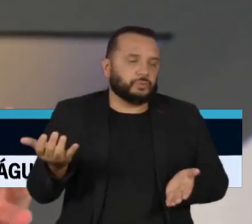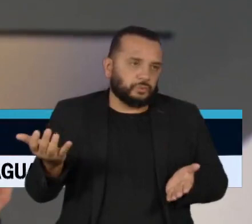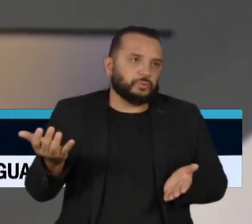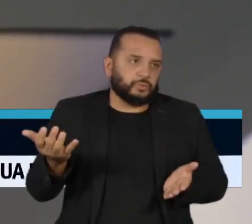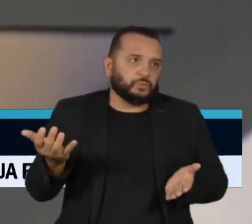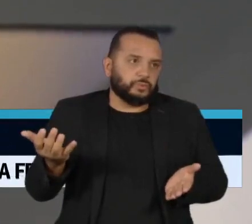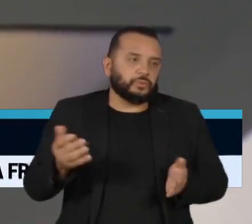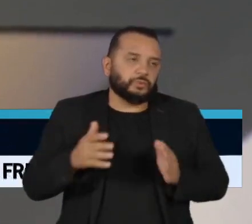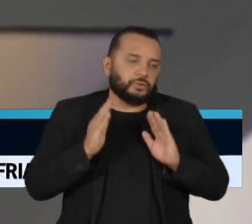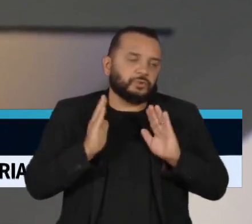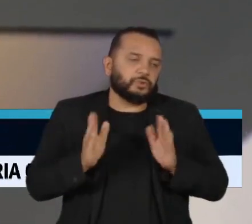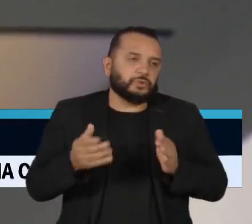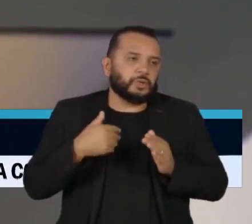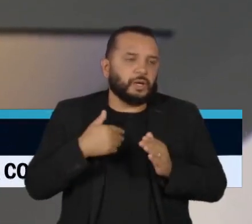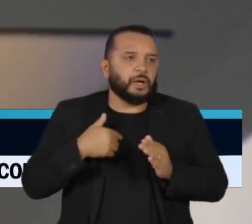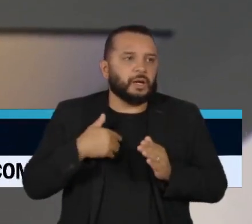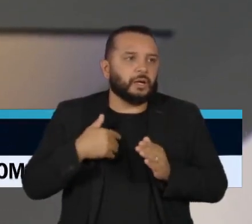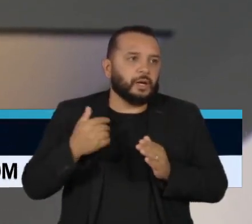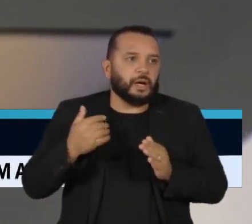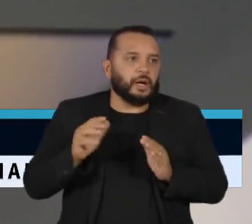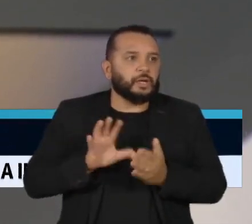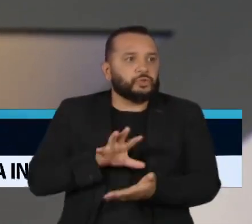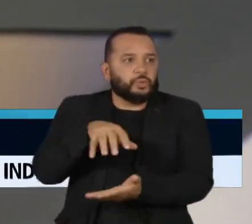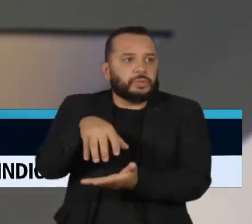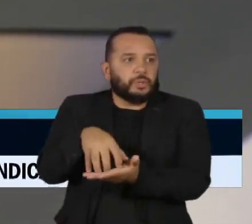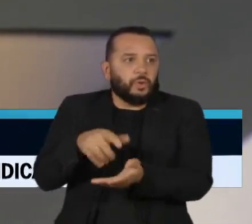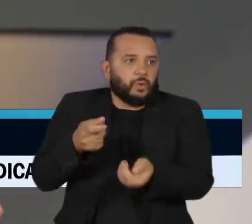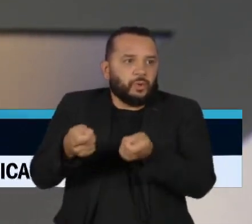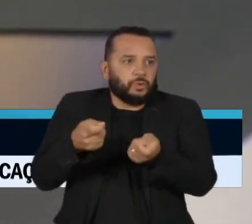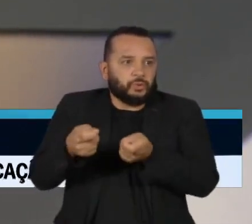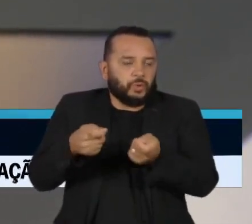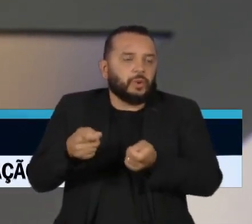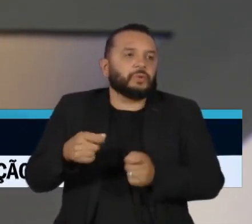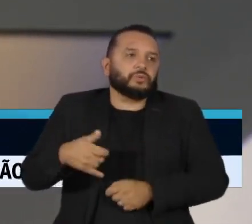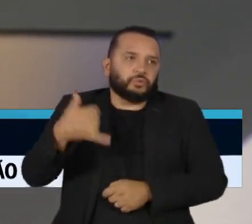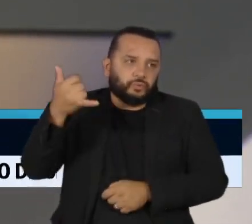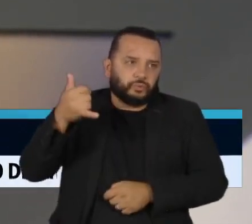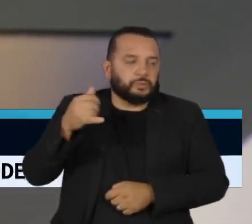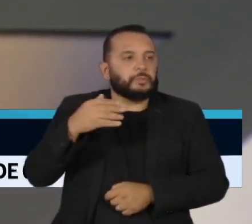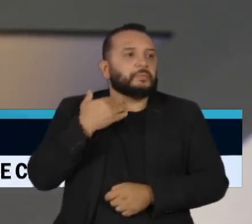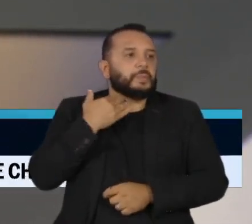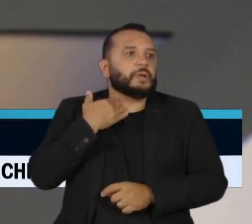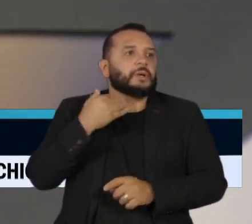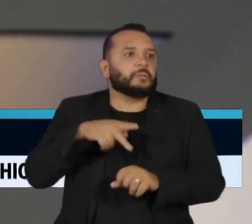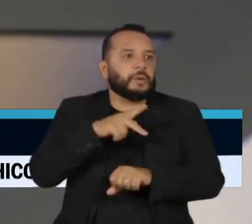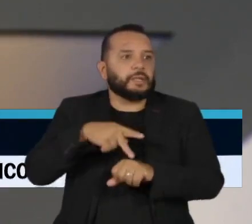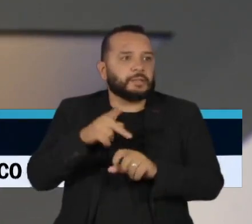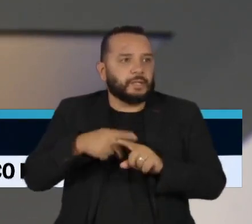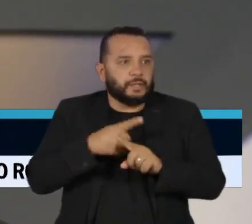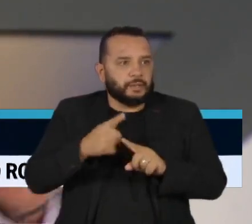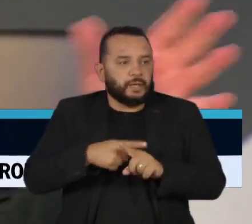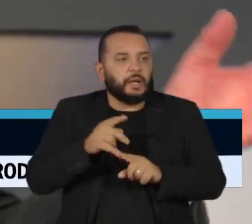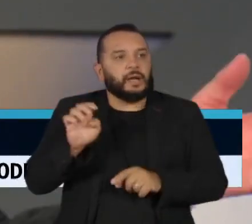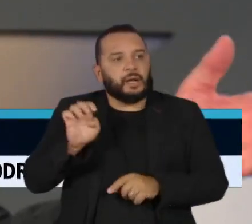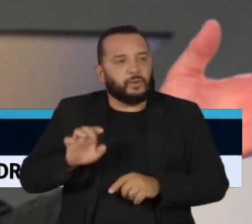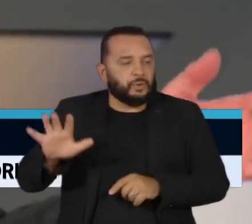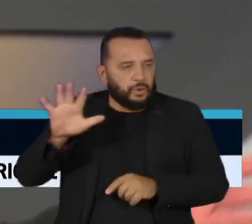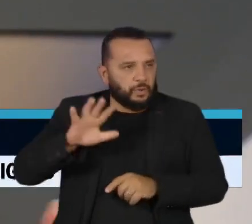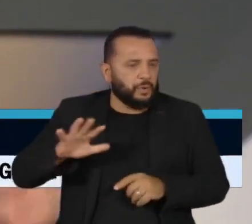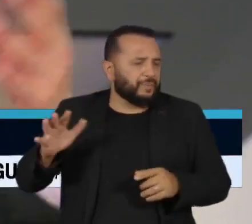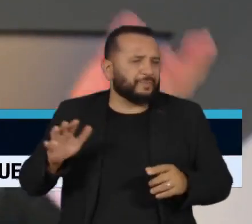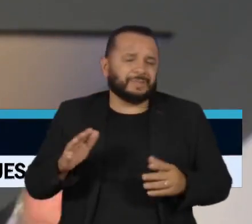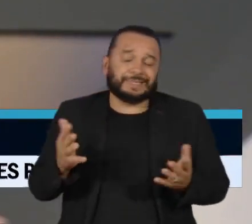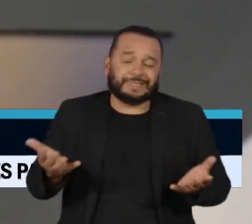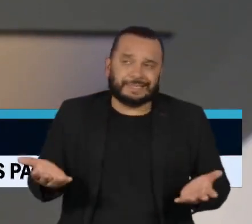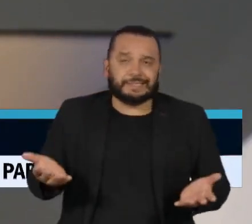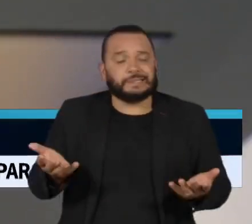do Federal por parte do banco da Inglaterra o banco central europeu o banco ficar naqueles então a